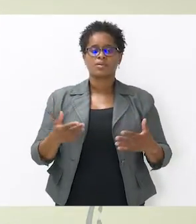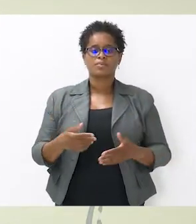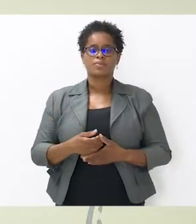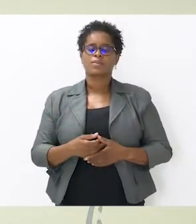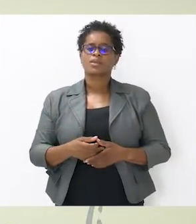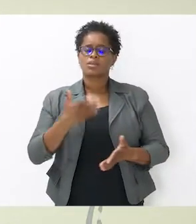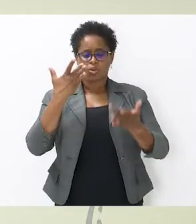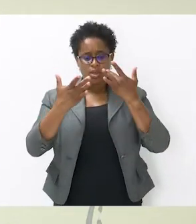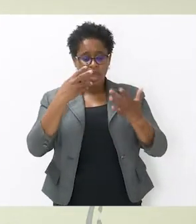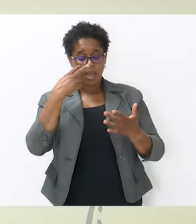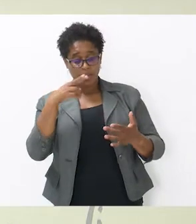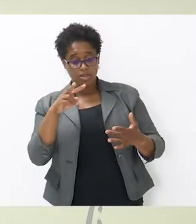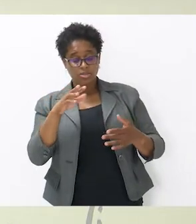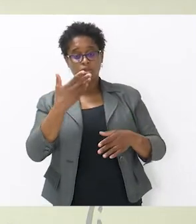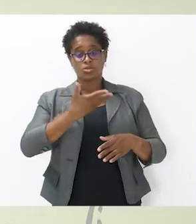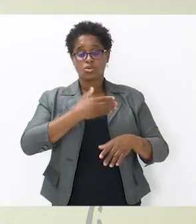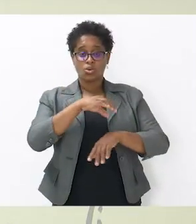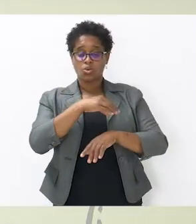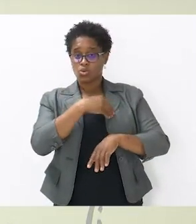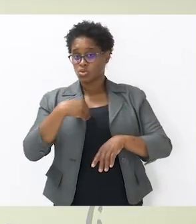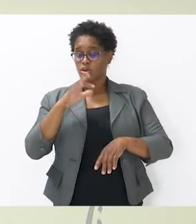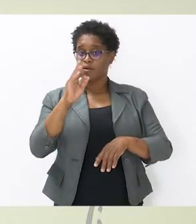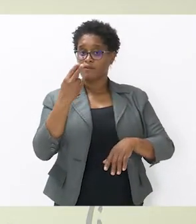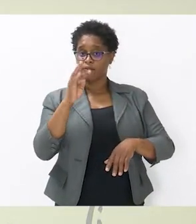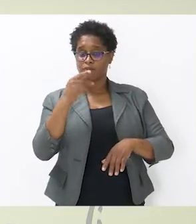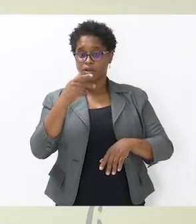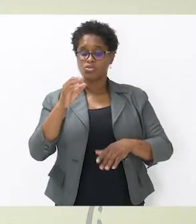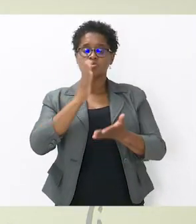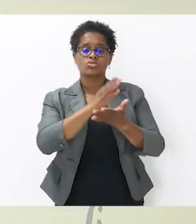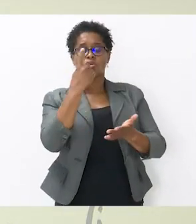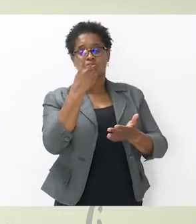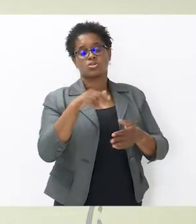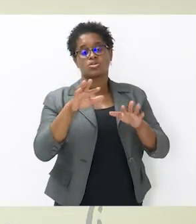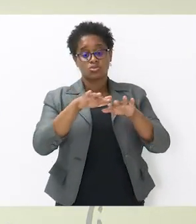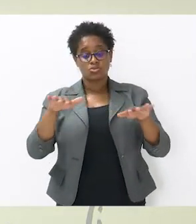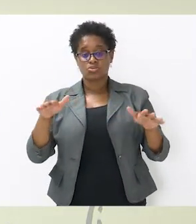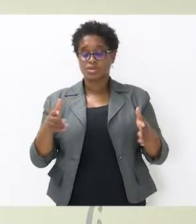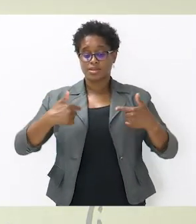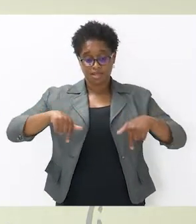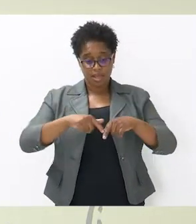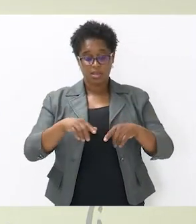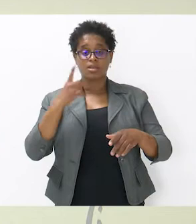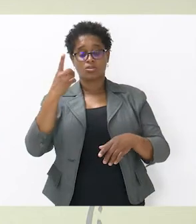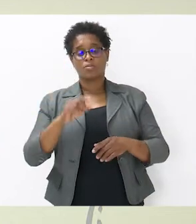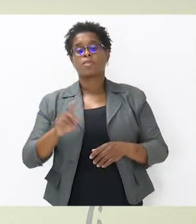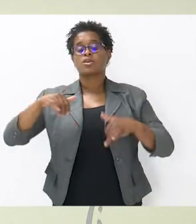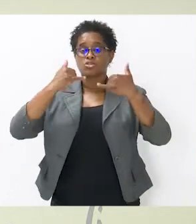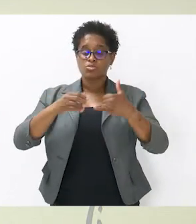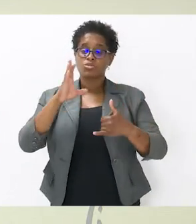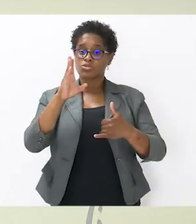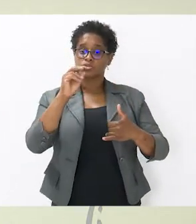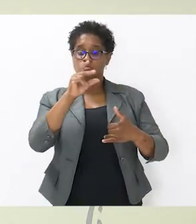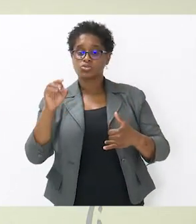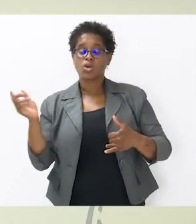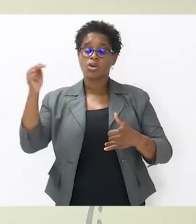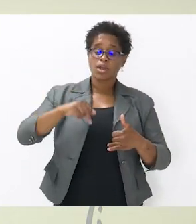teatro. Aparece o Dr. Fausto sozinho no escritório. É uma cena. Depois o João entra, temos mais uma personagem,